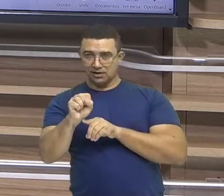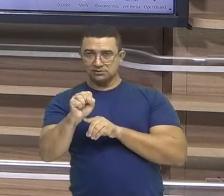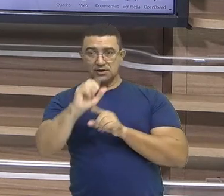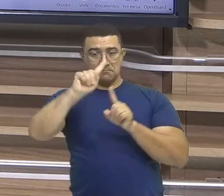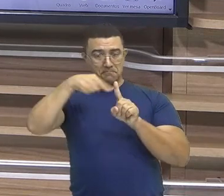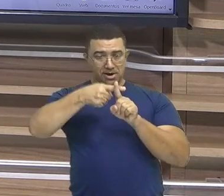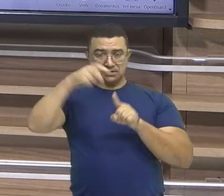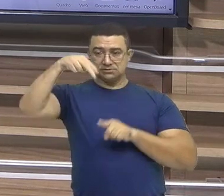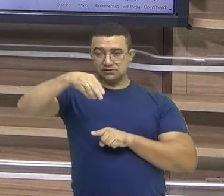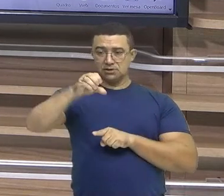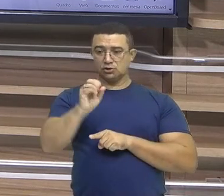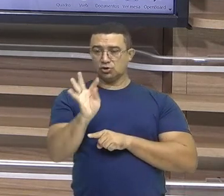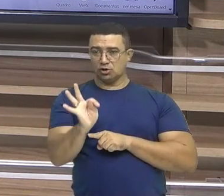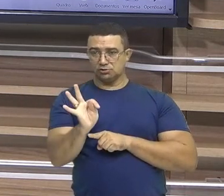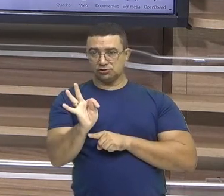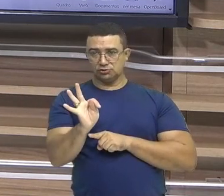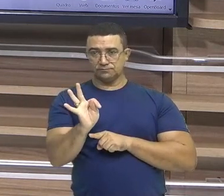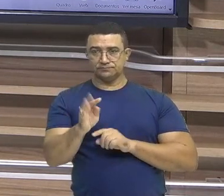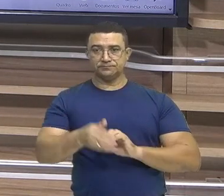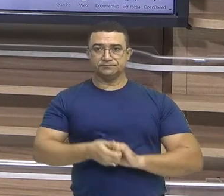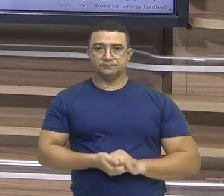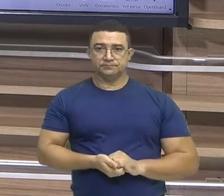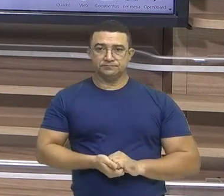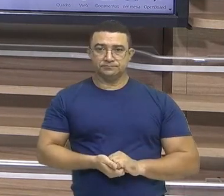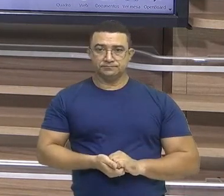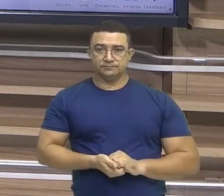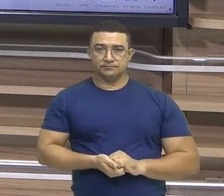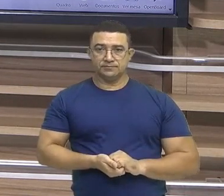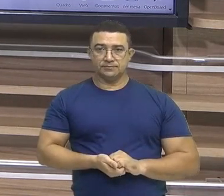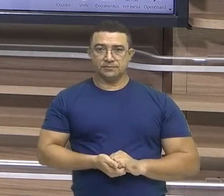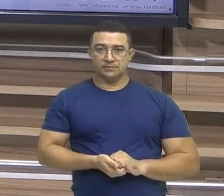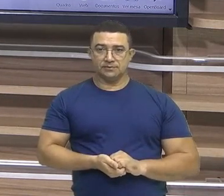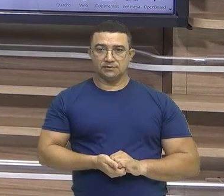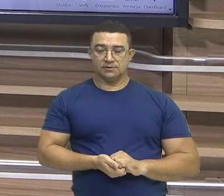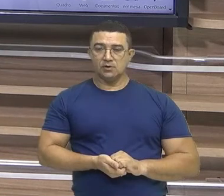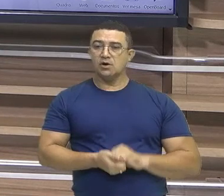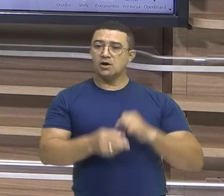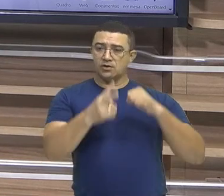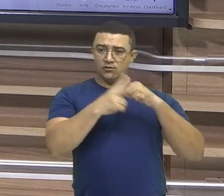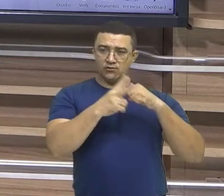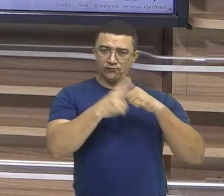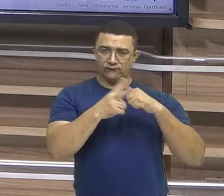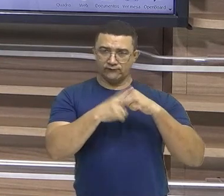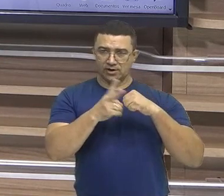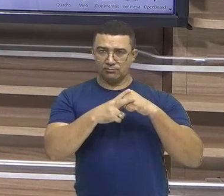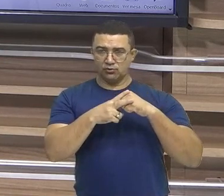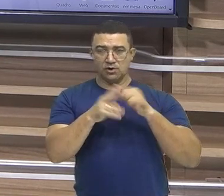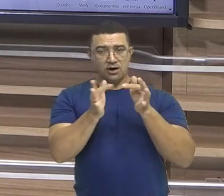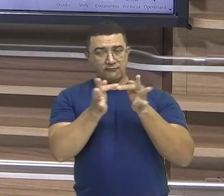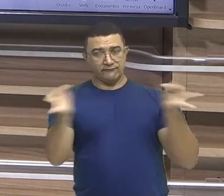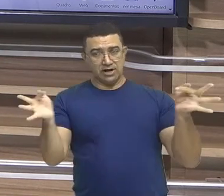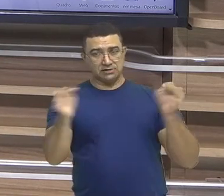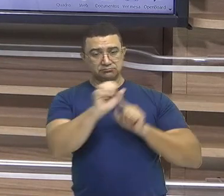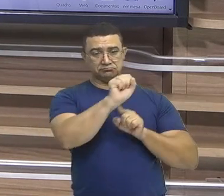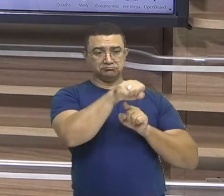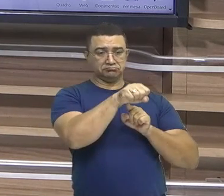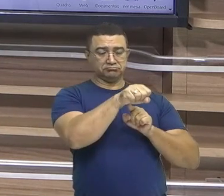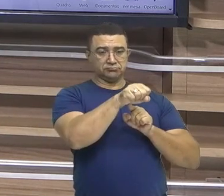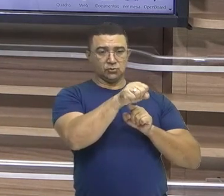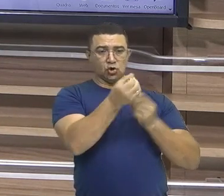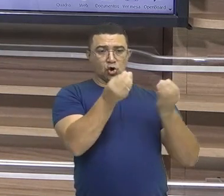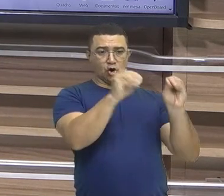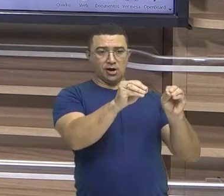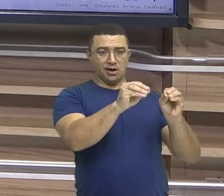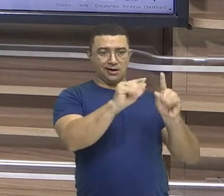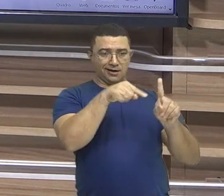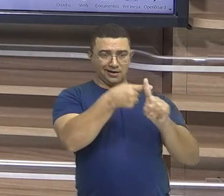not. Ou então a forma abreviada doesn't. E claro, aí aquele meu verbo que lá na frase afirmativa era acrescido de S,